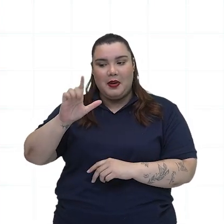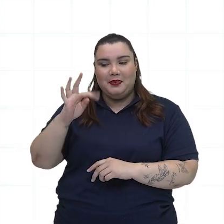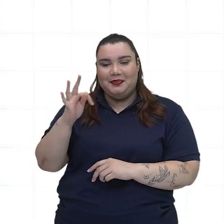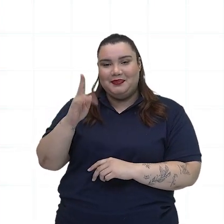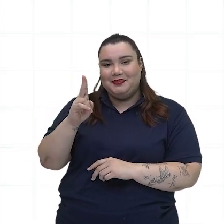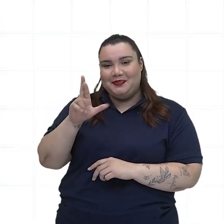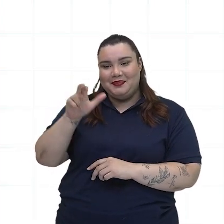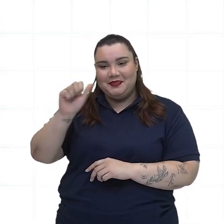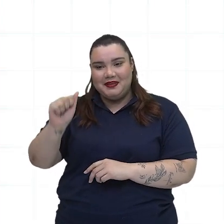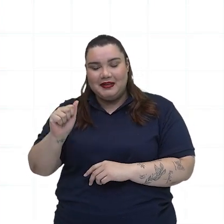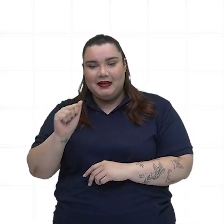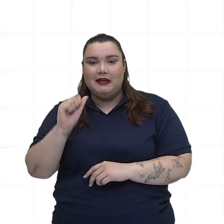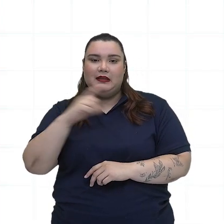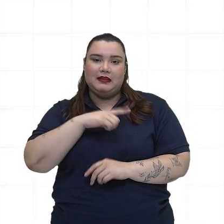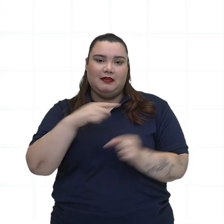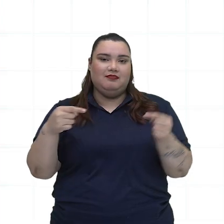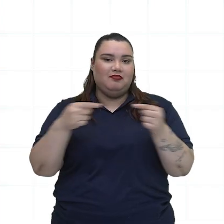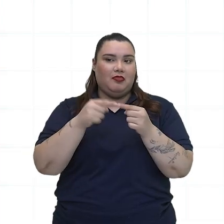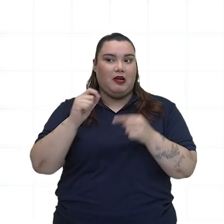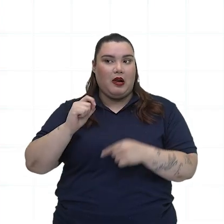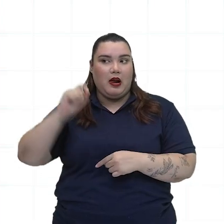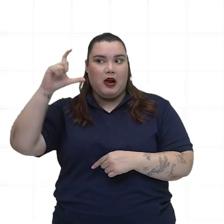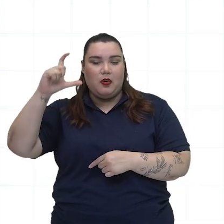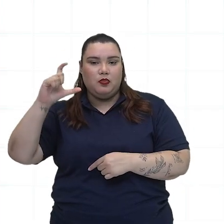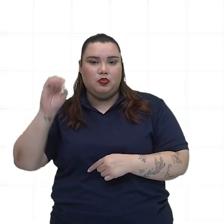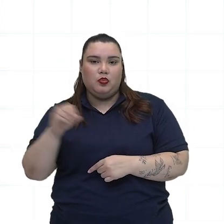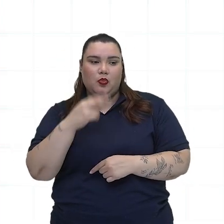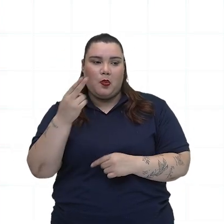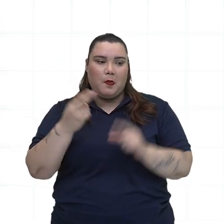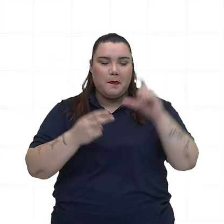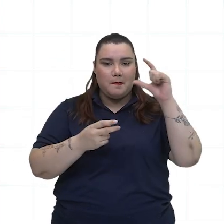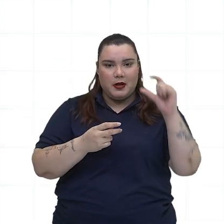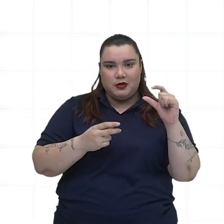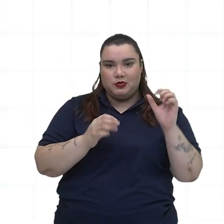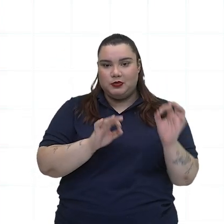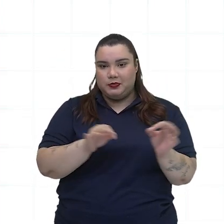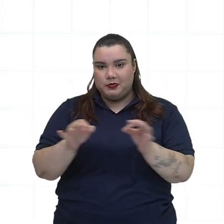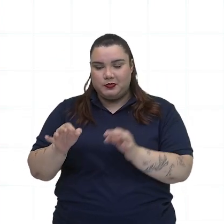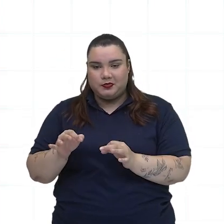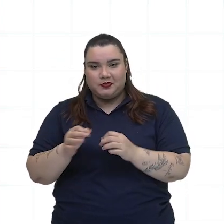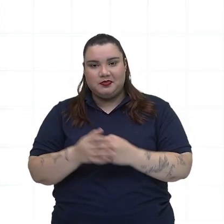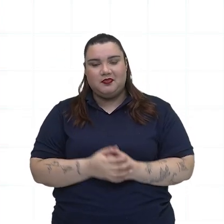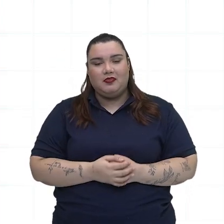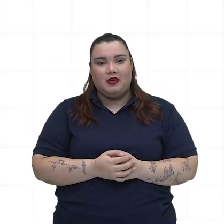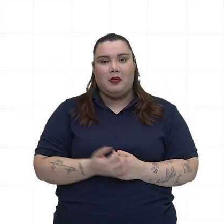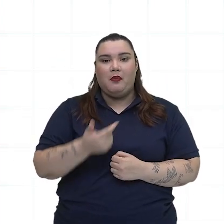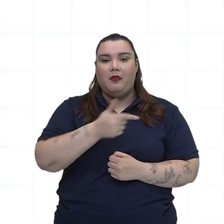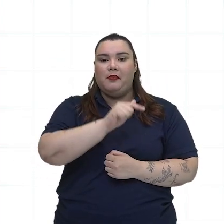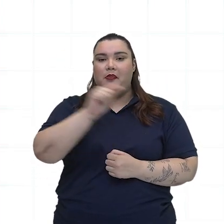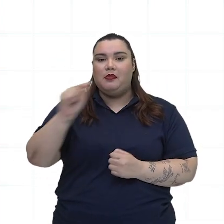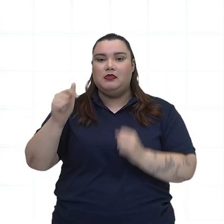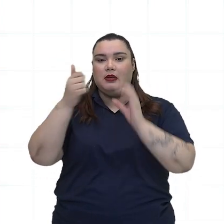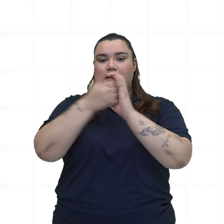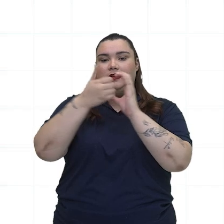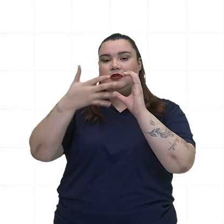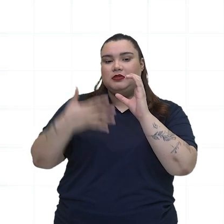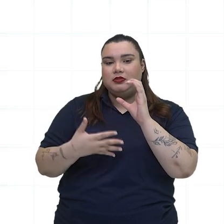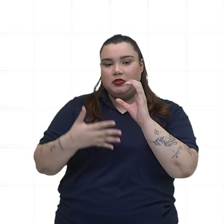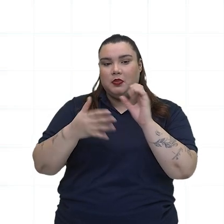estou falando se um som é agudo ou se ele é grave, né, se ele é alto ou se ele é baixo. Outra característica do som é